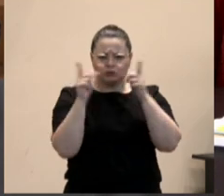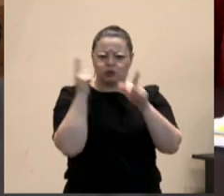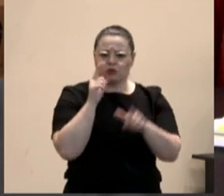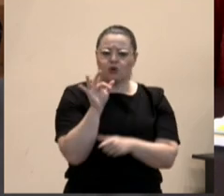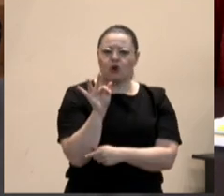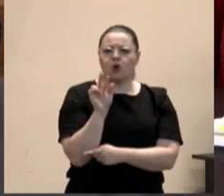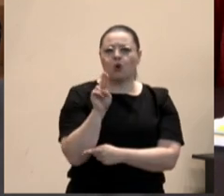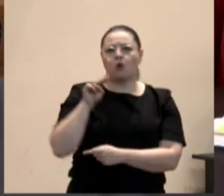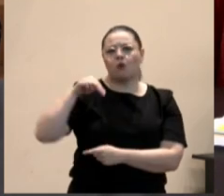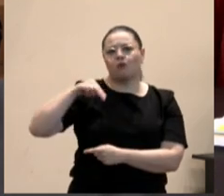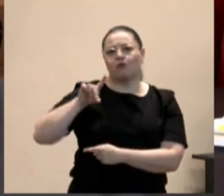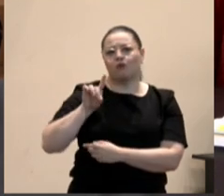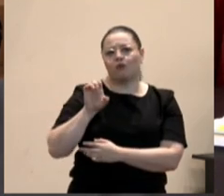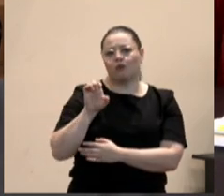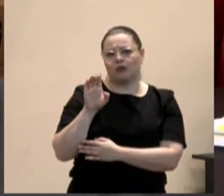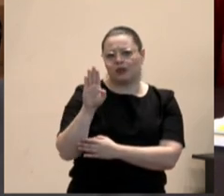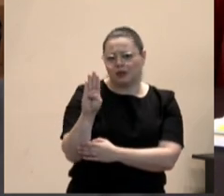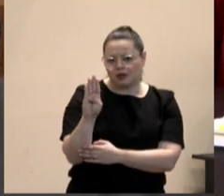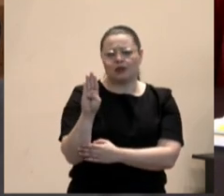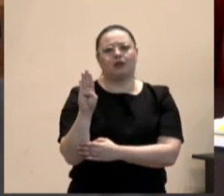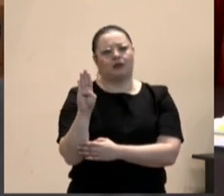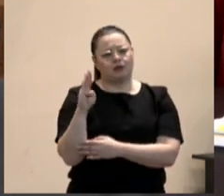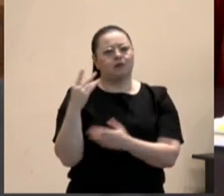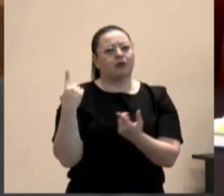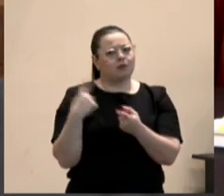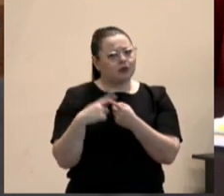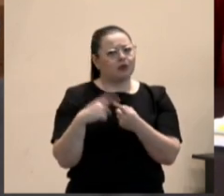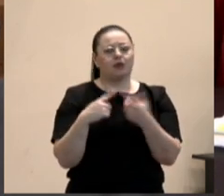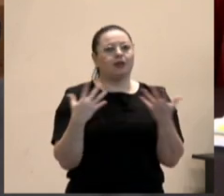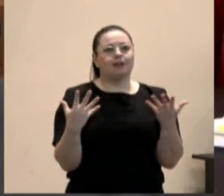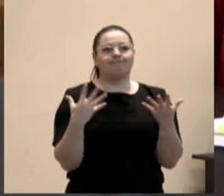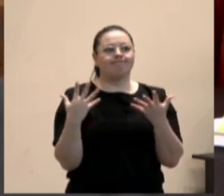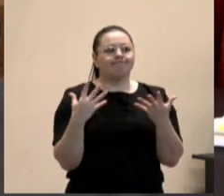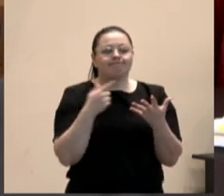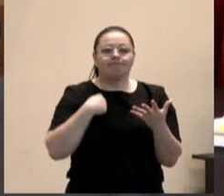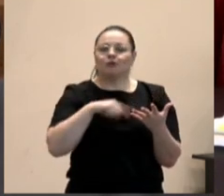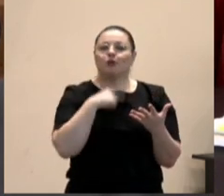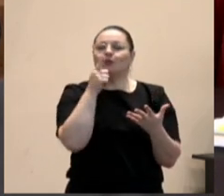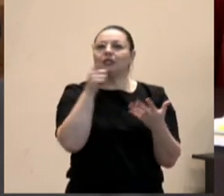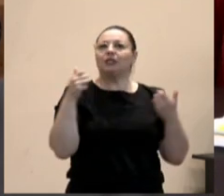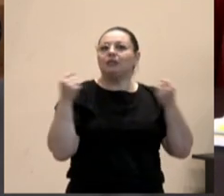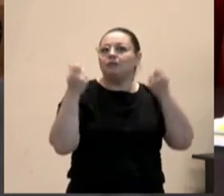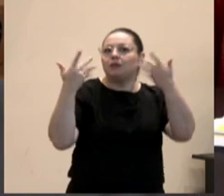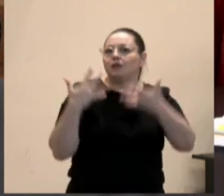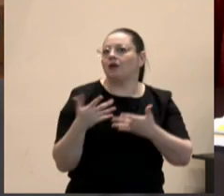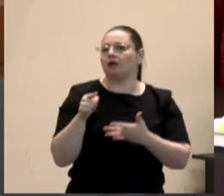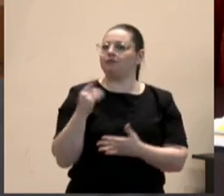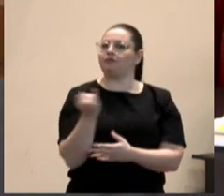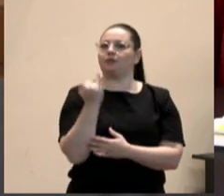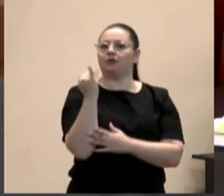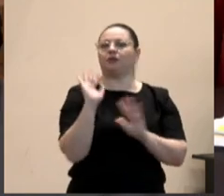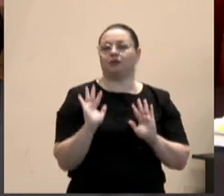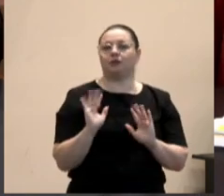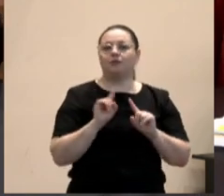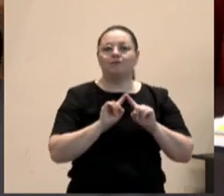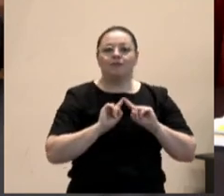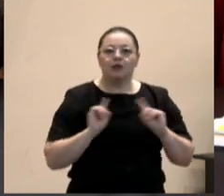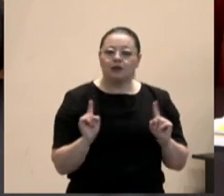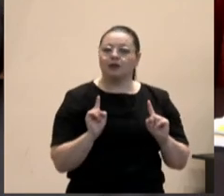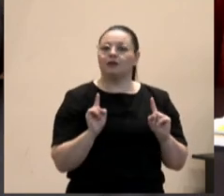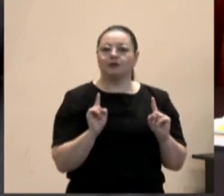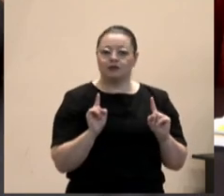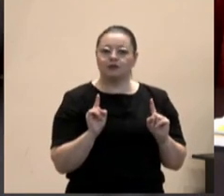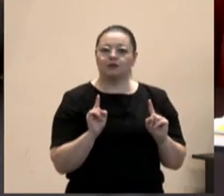Fundeb, tamanho que a gente não consegue expressar aqui. Mas é